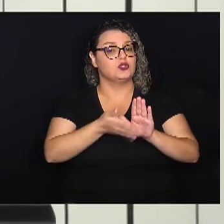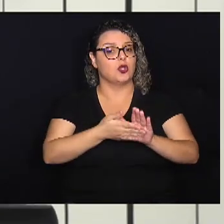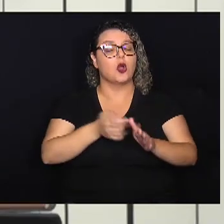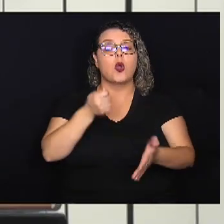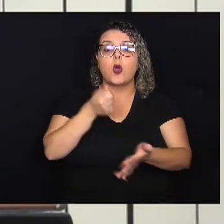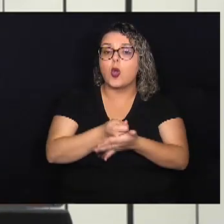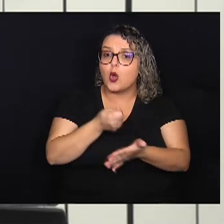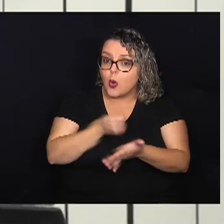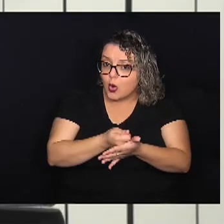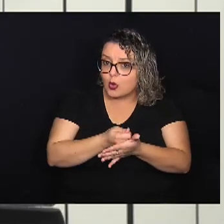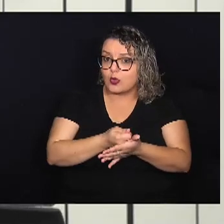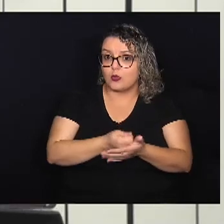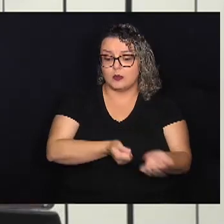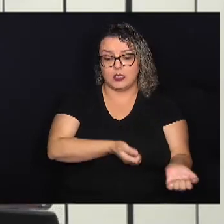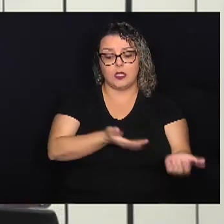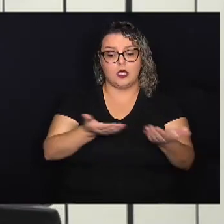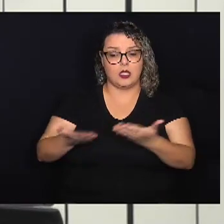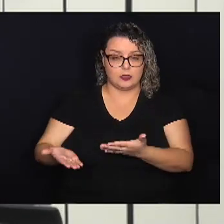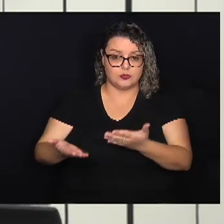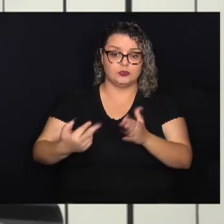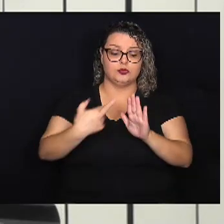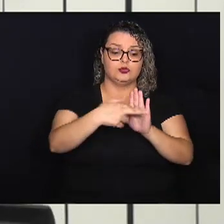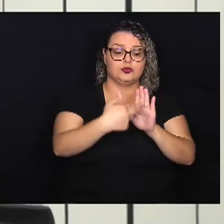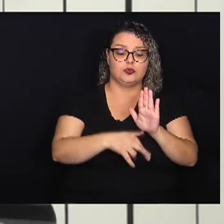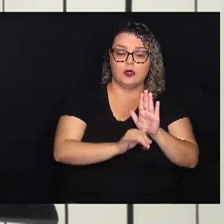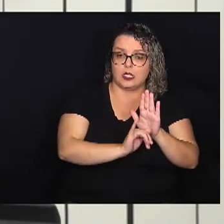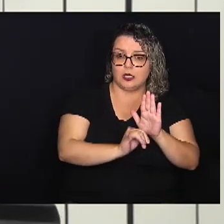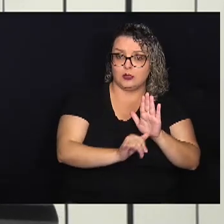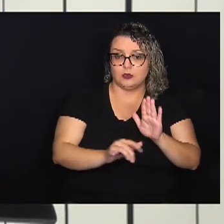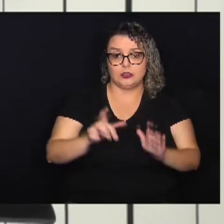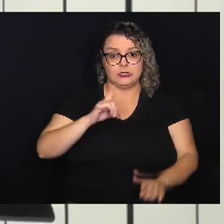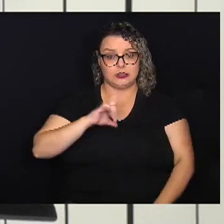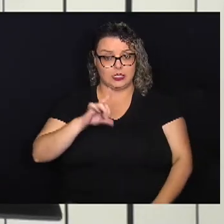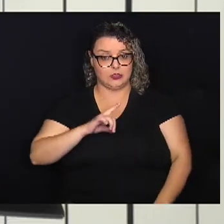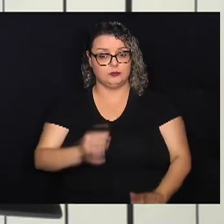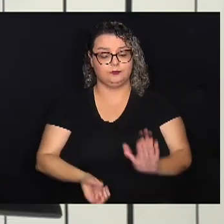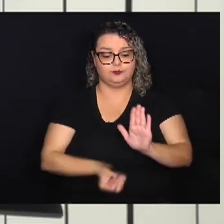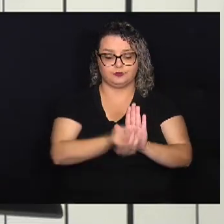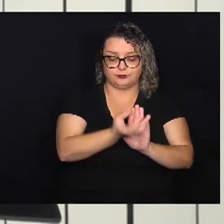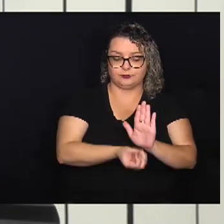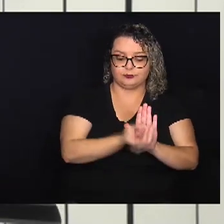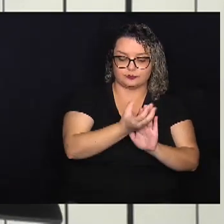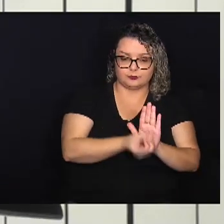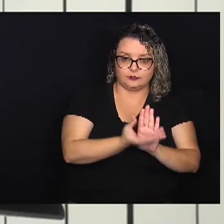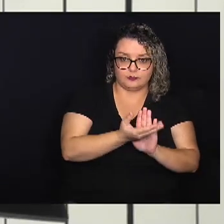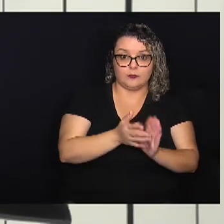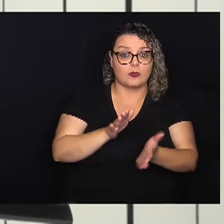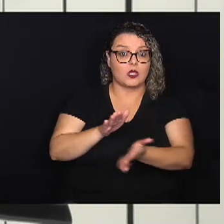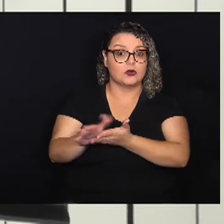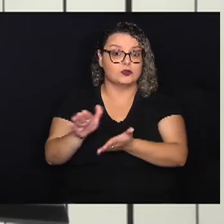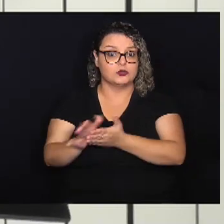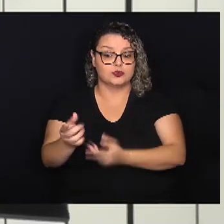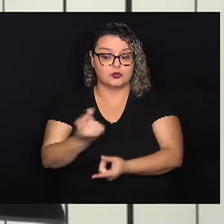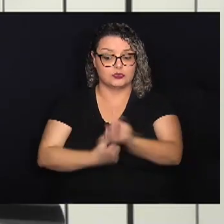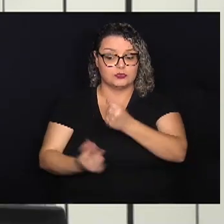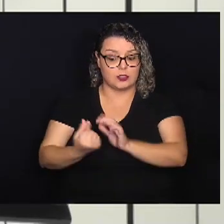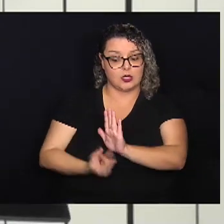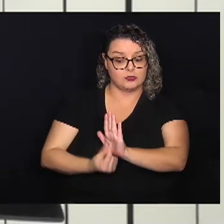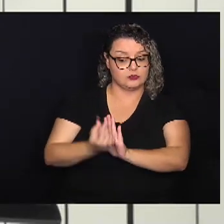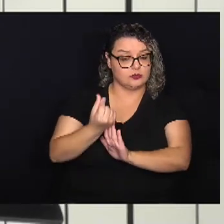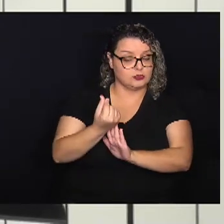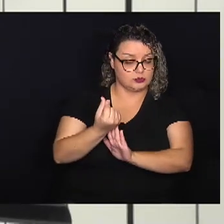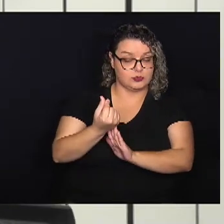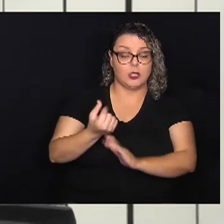obriga a apresentação de um relatório contendo informações sobre os gastos orçamentários e o número